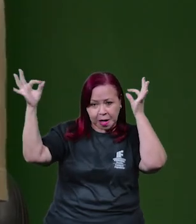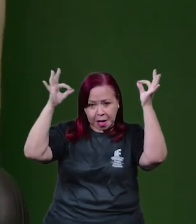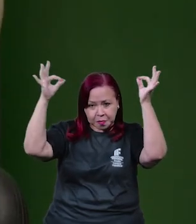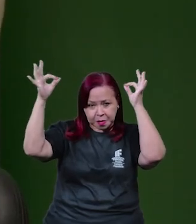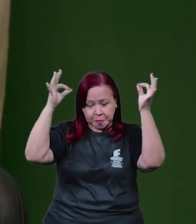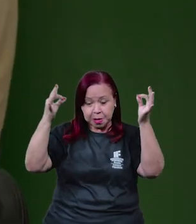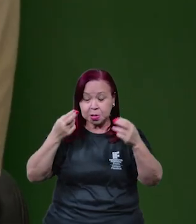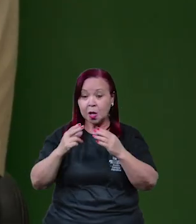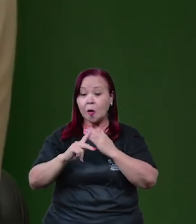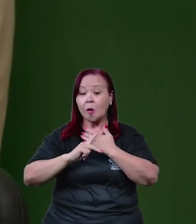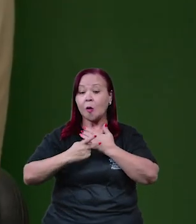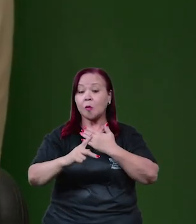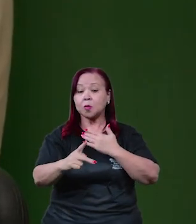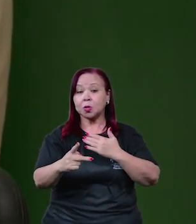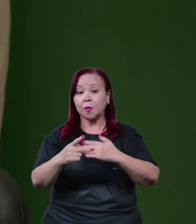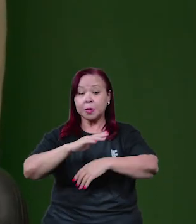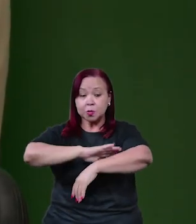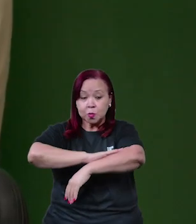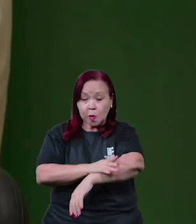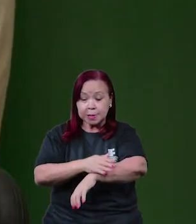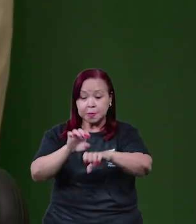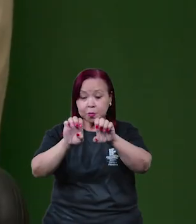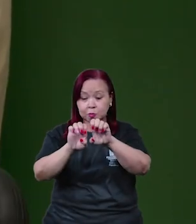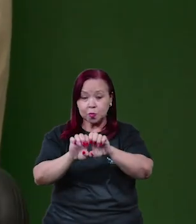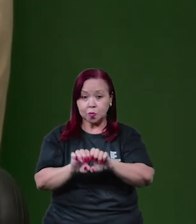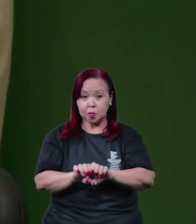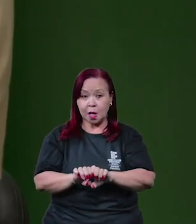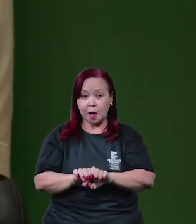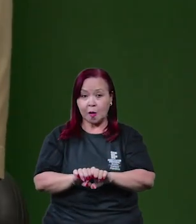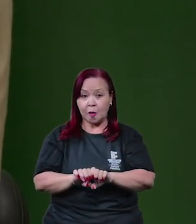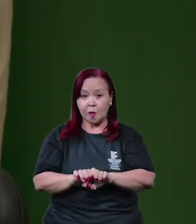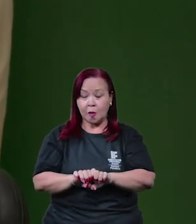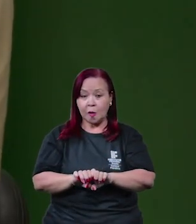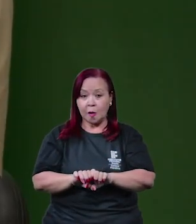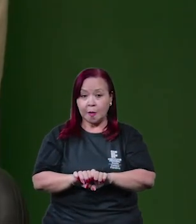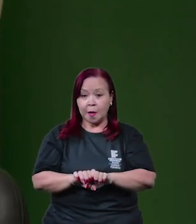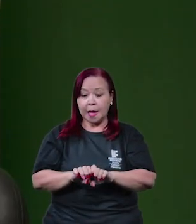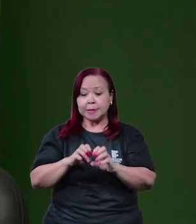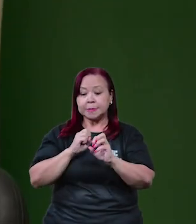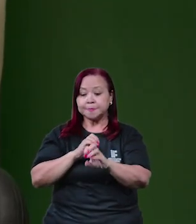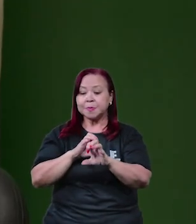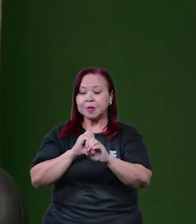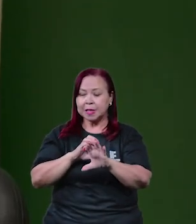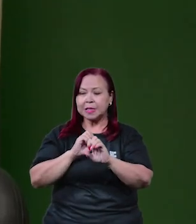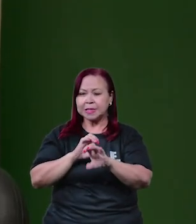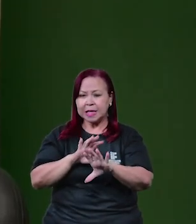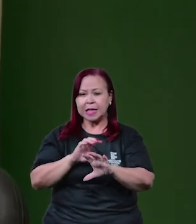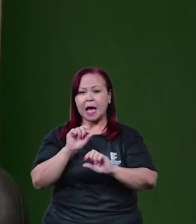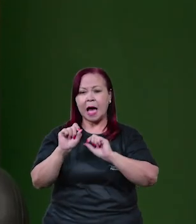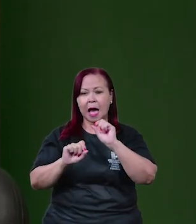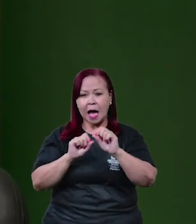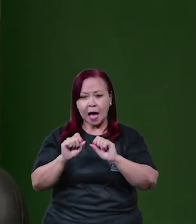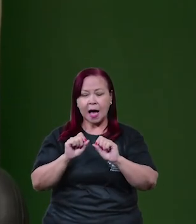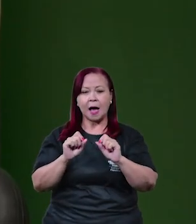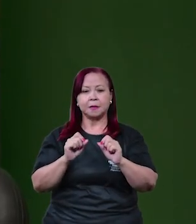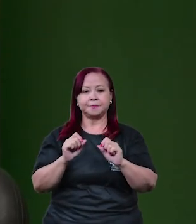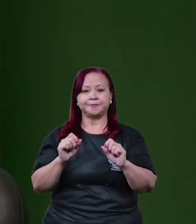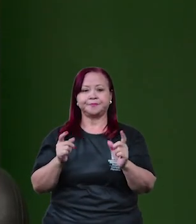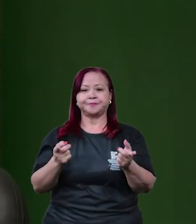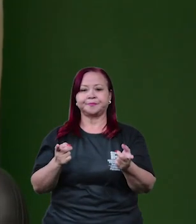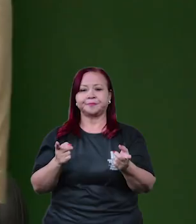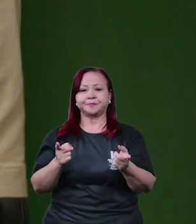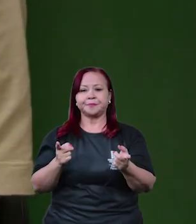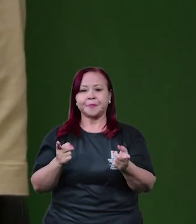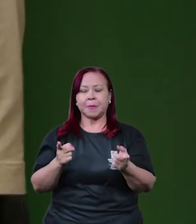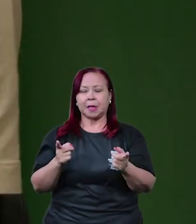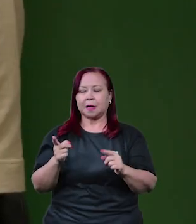efeitos do racismo estrutural é a gente não ser falado, assim, né? Ser ensinado. Sim. Que é possível, como funciona e